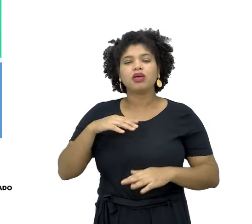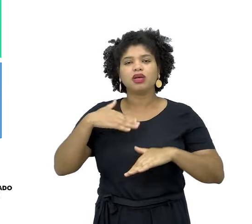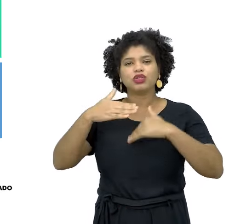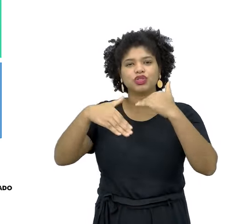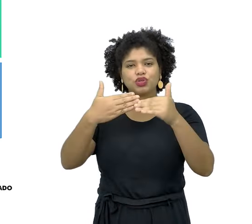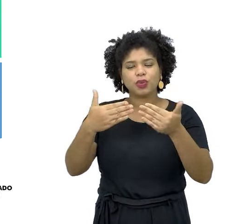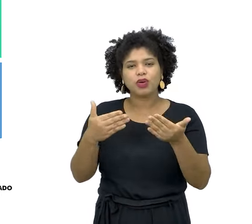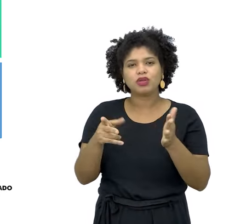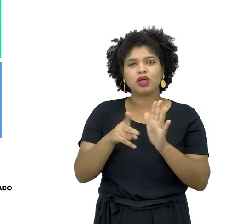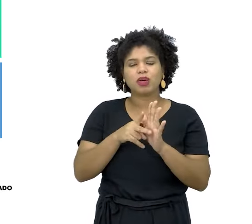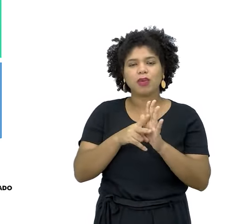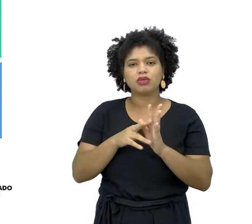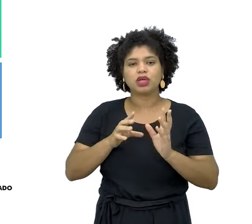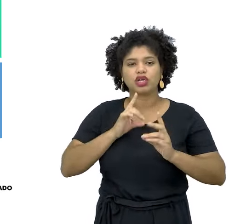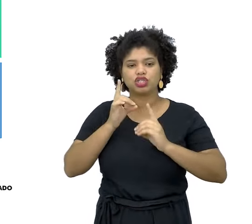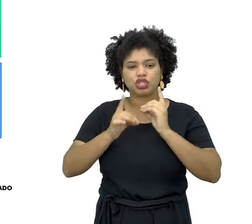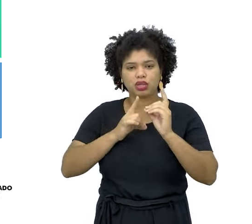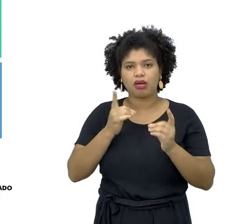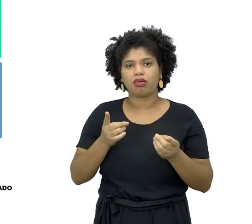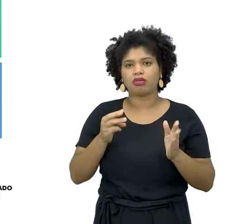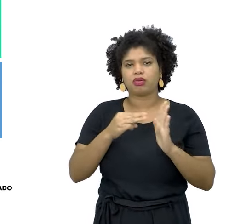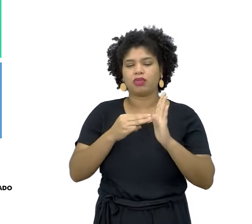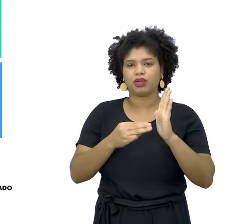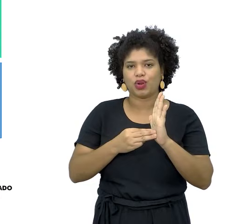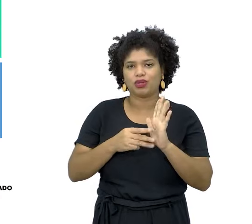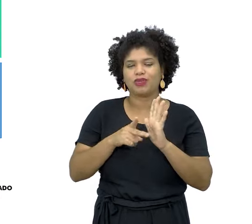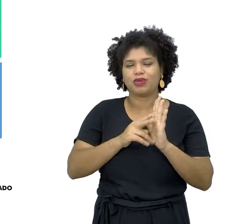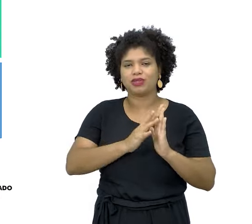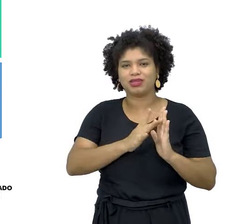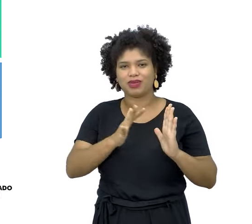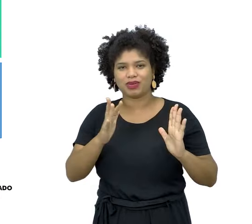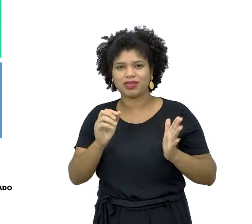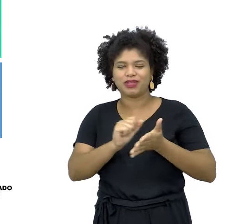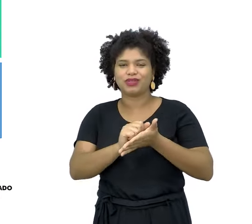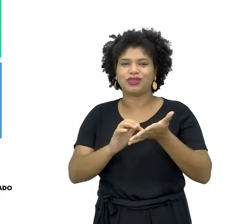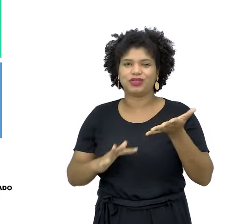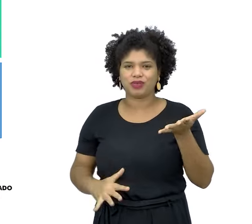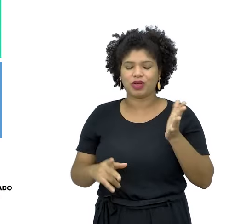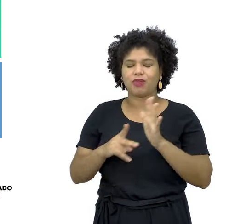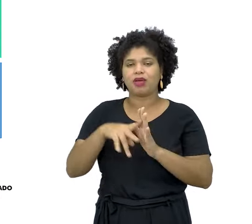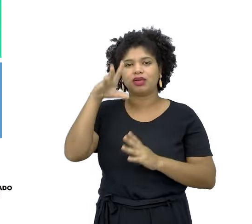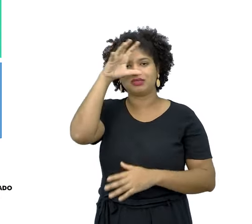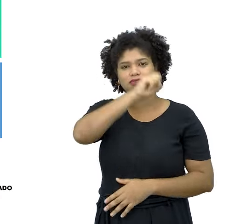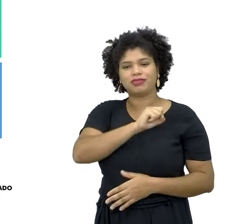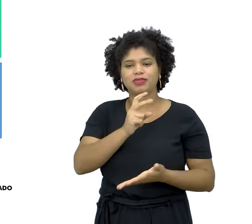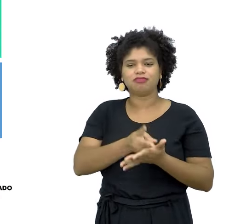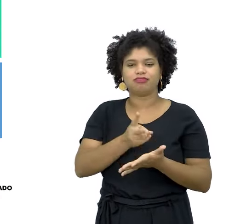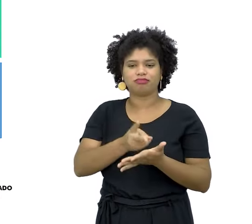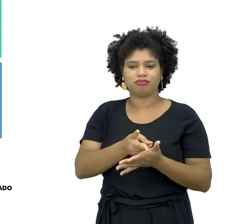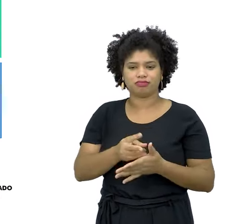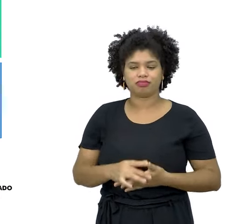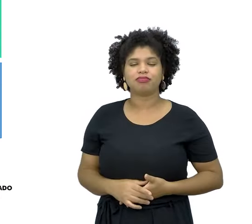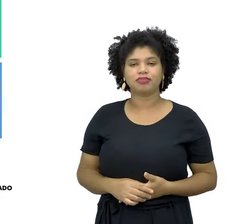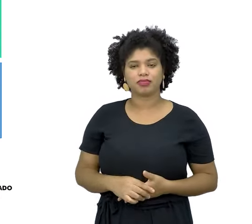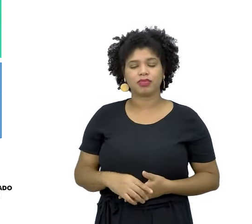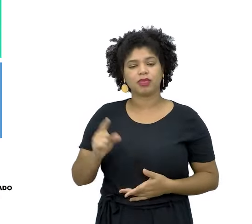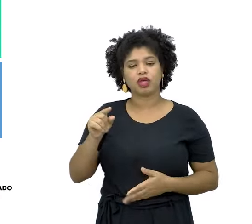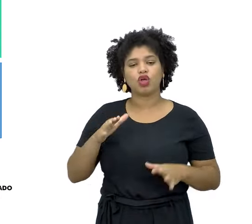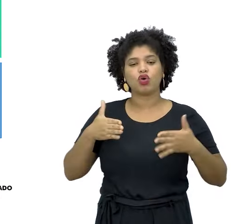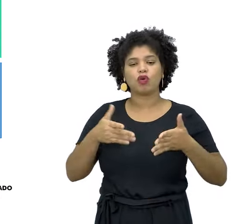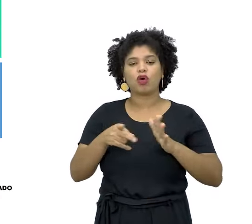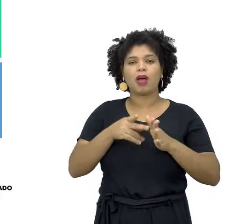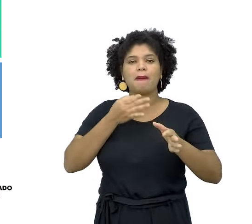um processo didático metodológico dentro das sequências de atividades do Aprender Sempre, que é o que tem o foco